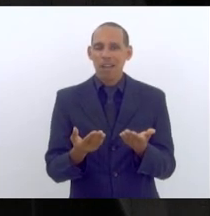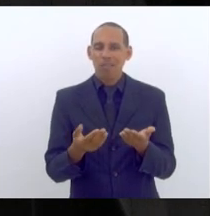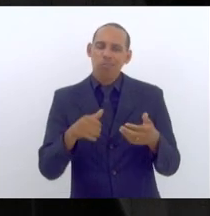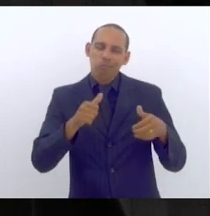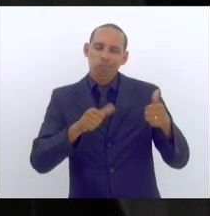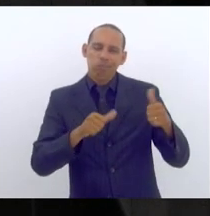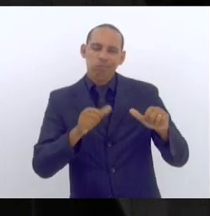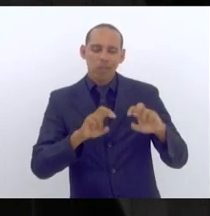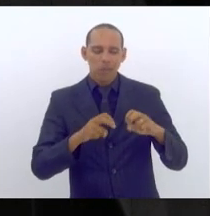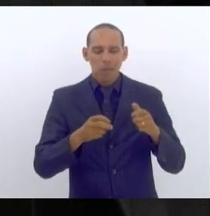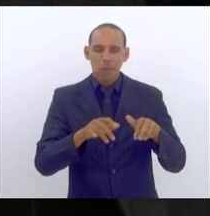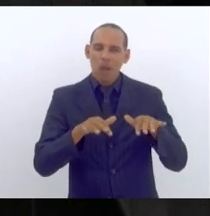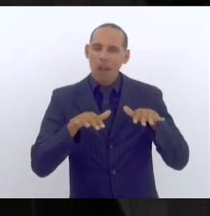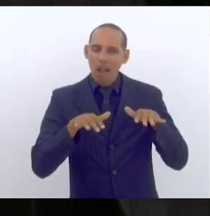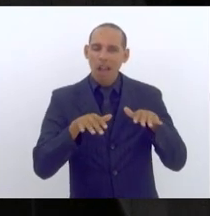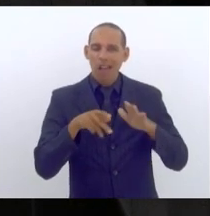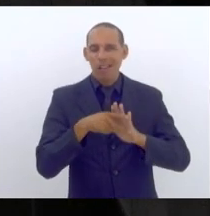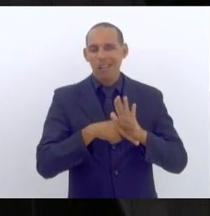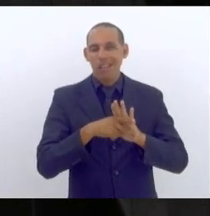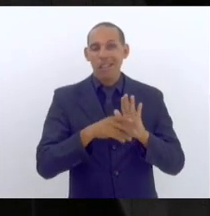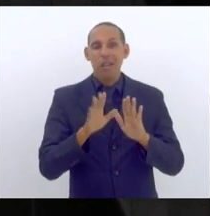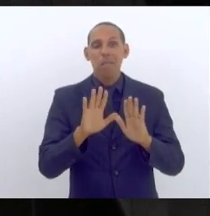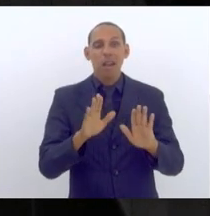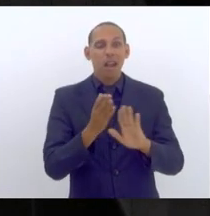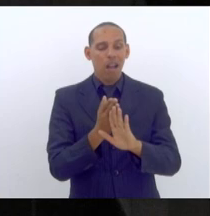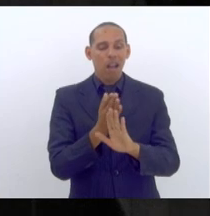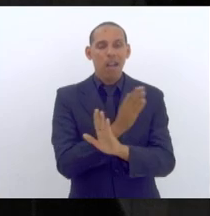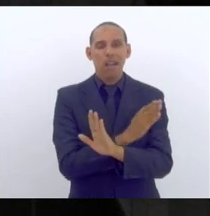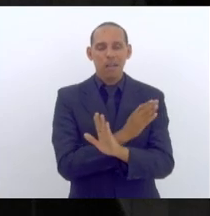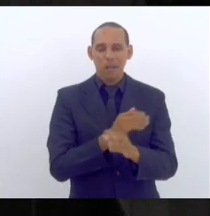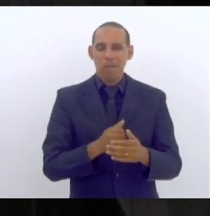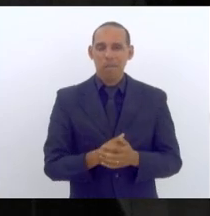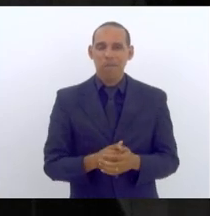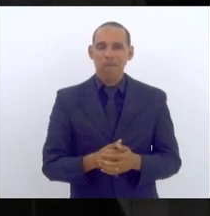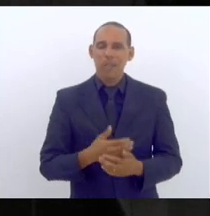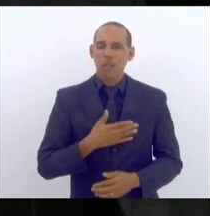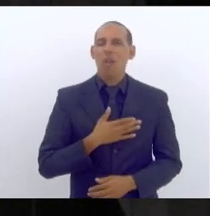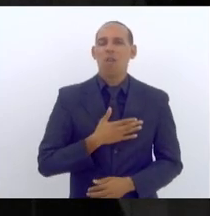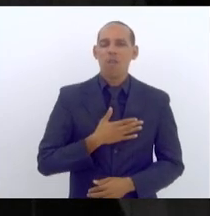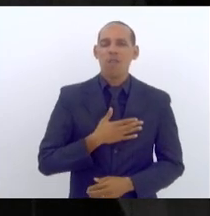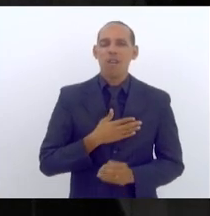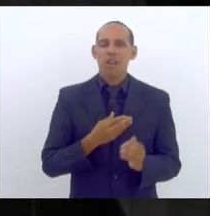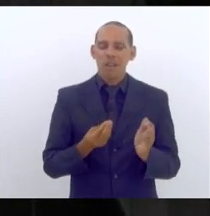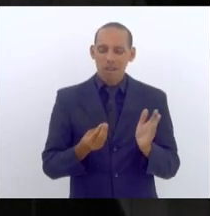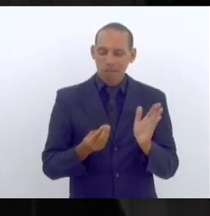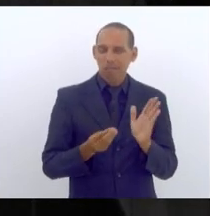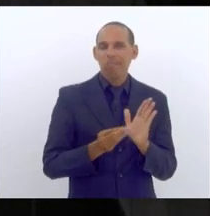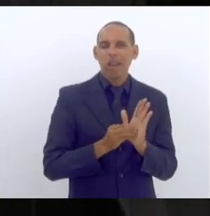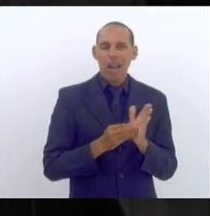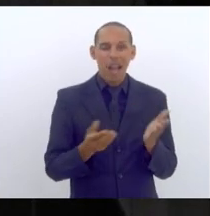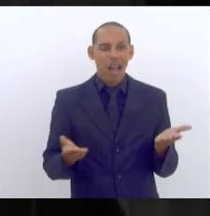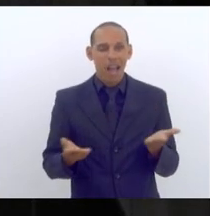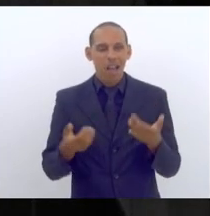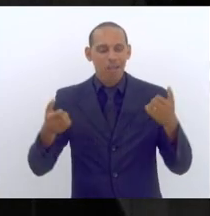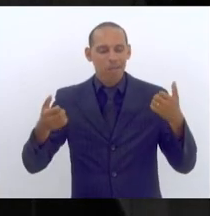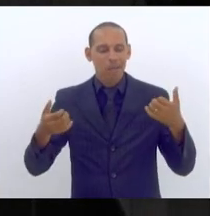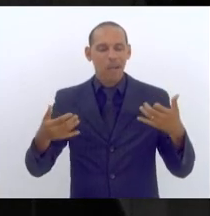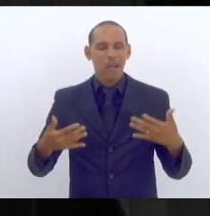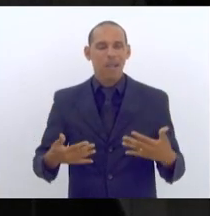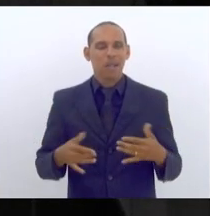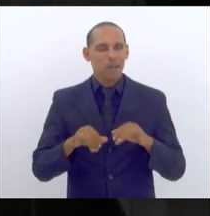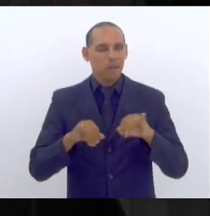pelo plenário antes porém Eu gostaria de marcar e dizer nesta oportunidade